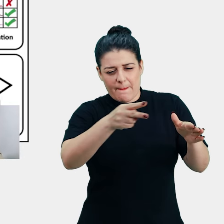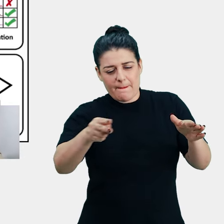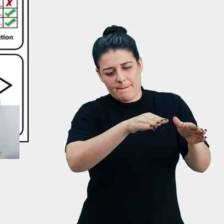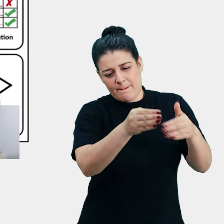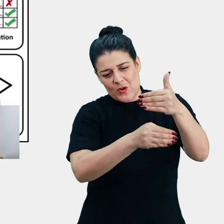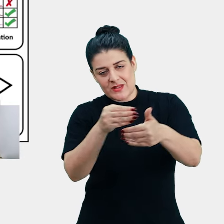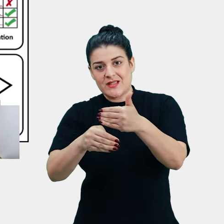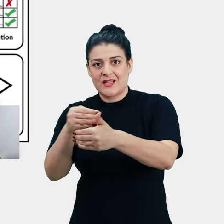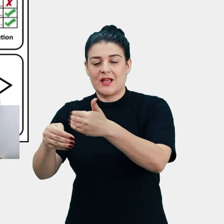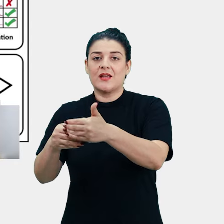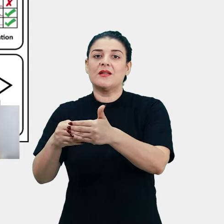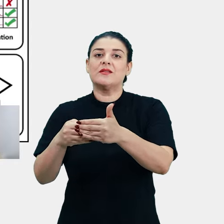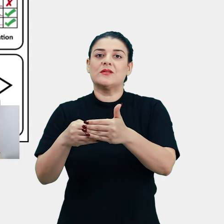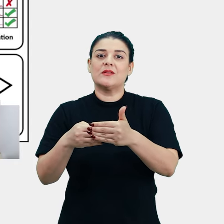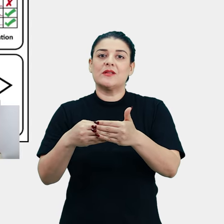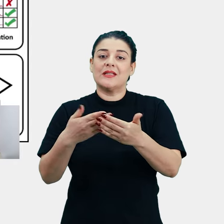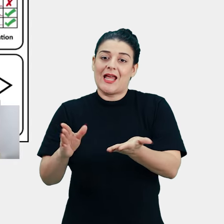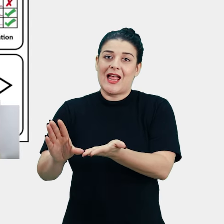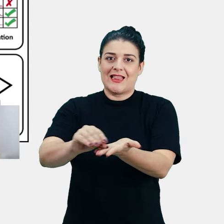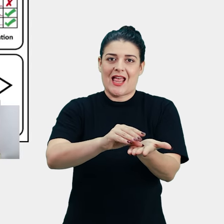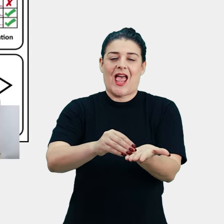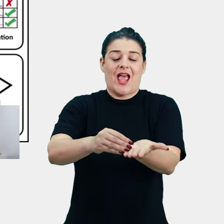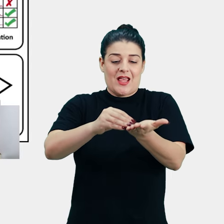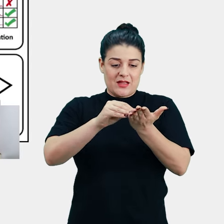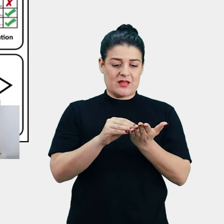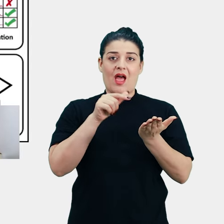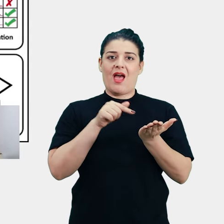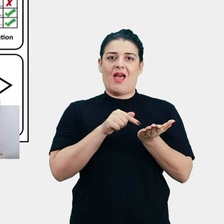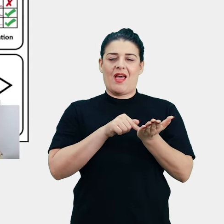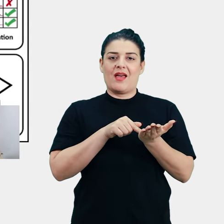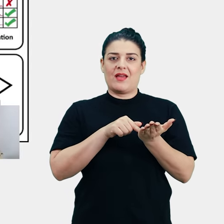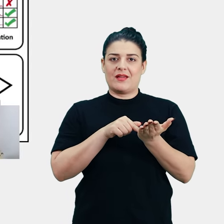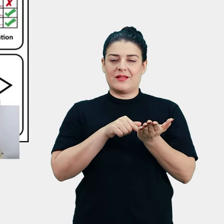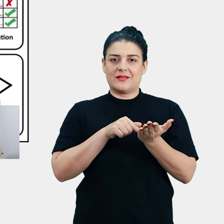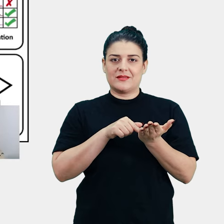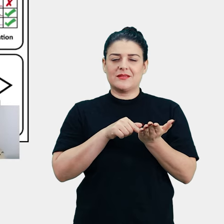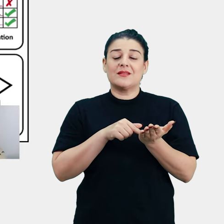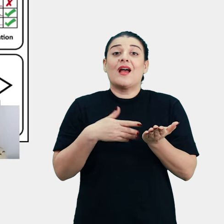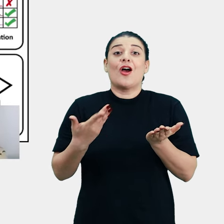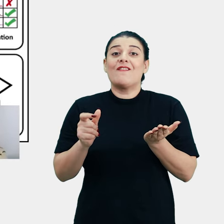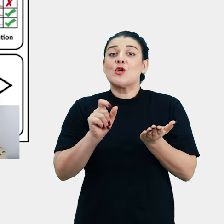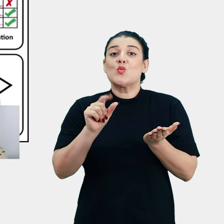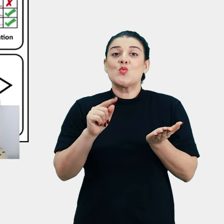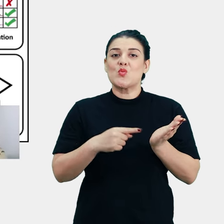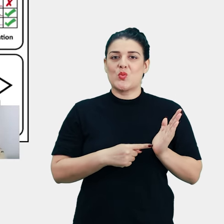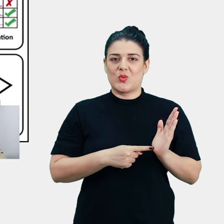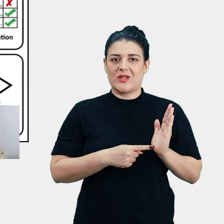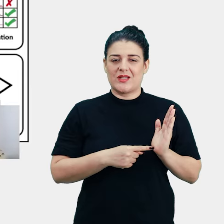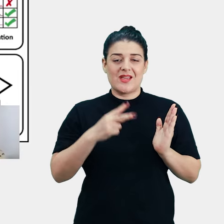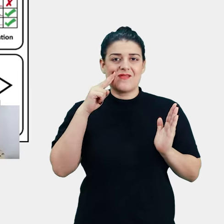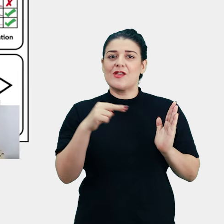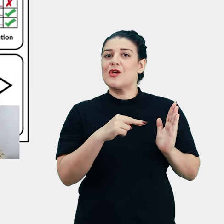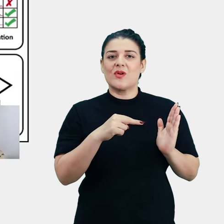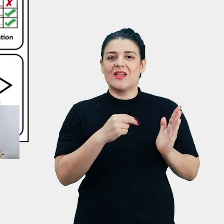e aí vocês vão adquirir um dado. E a partir desse dado, e agora? O que que vocês vão ver? Vocês